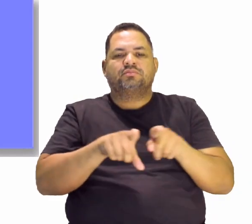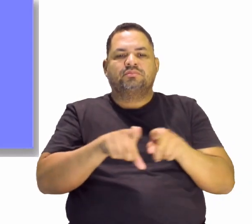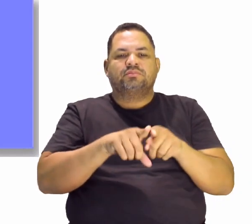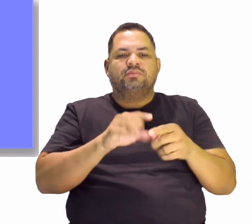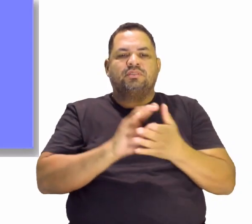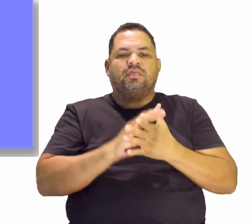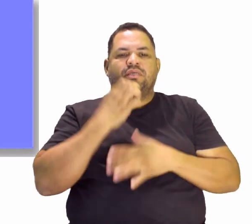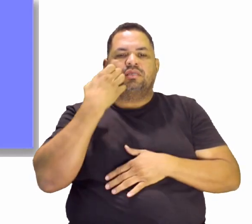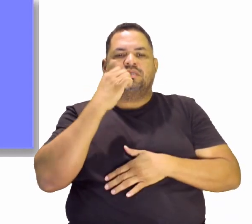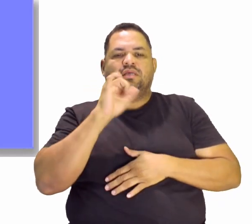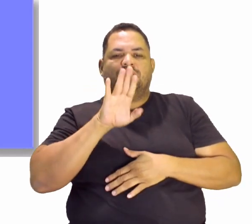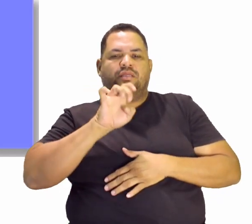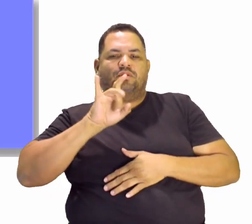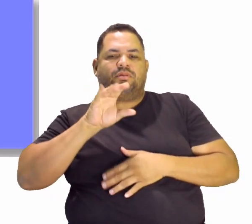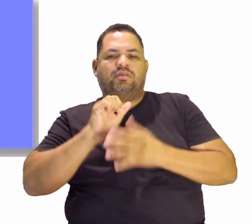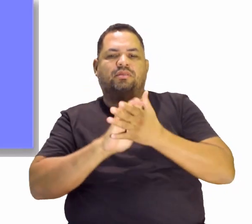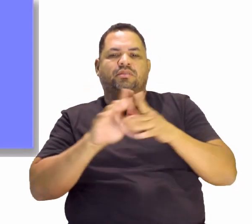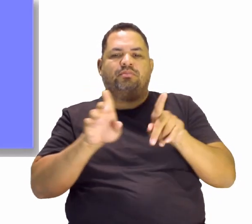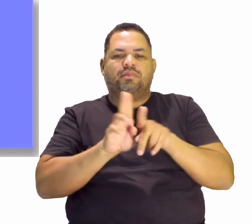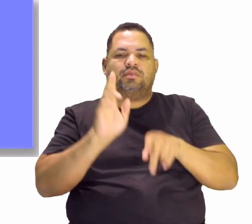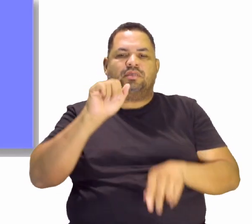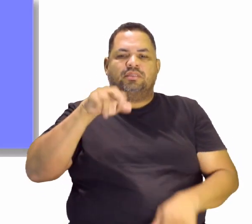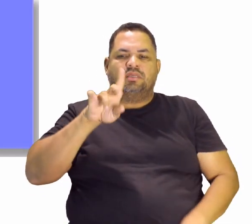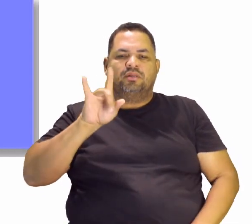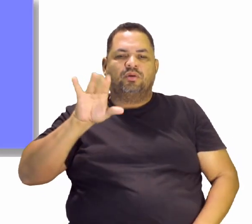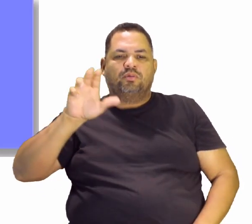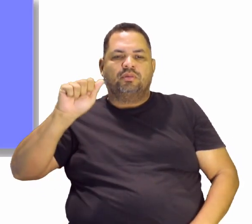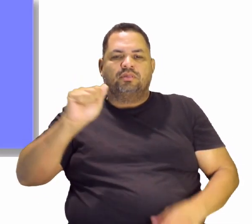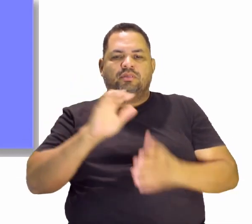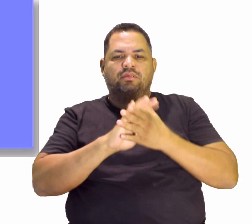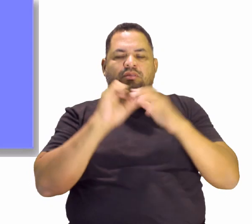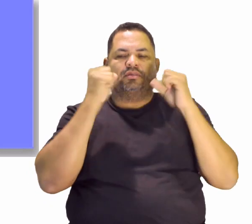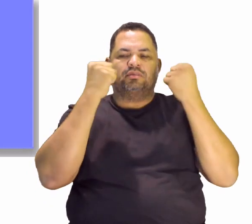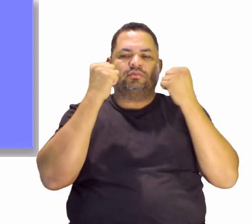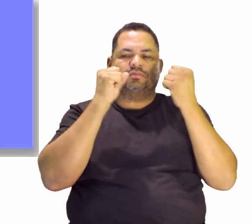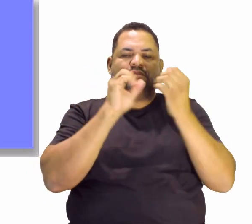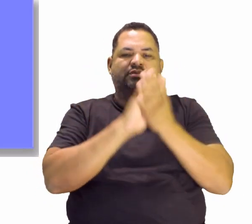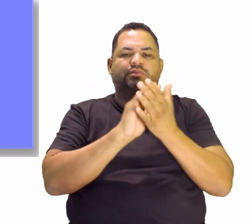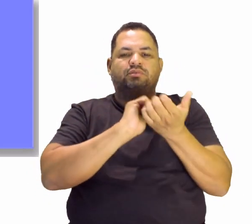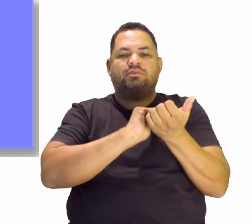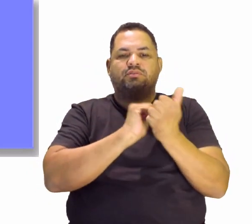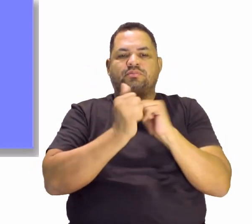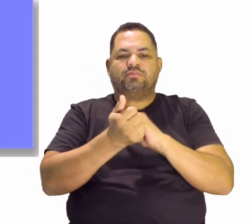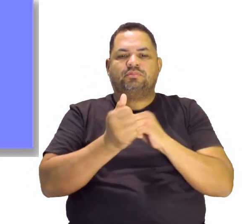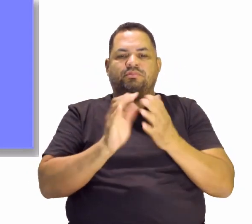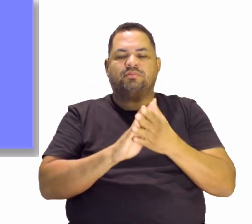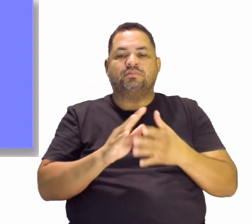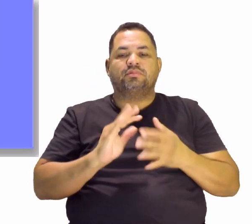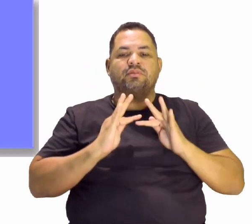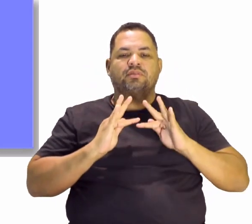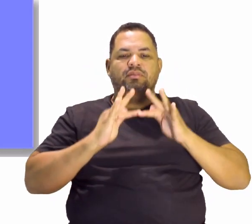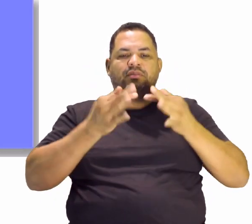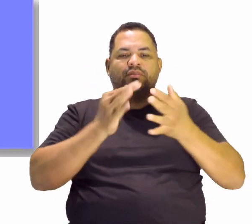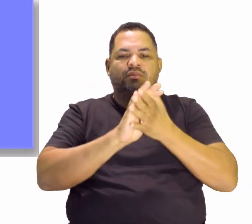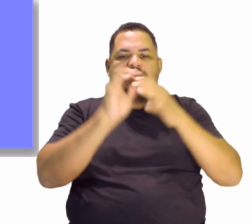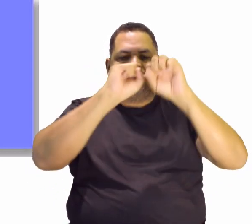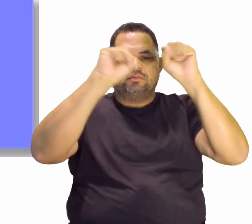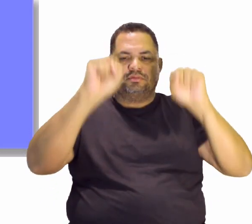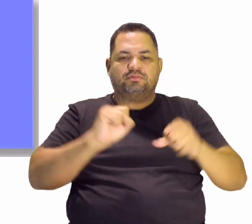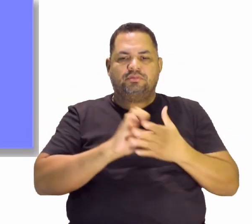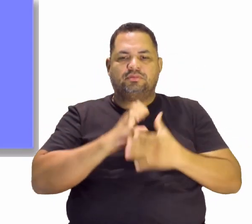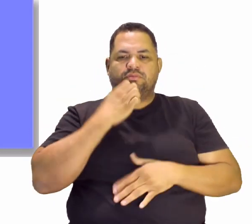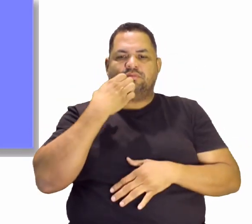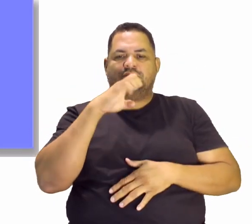e a energia anaeróbia, a atividade física e esporte. E, para finalizar, sistemas de energia